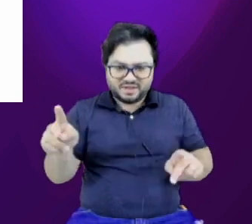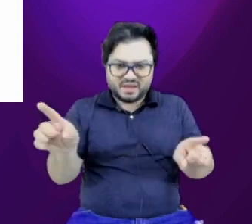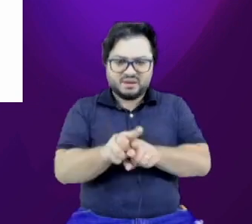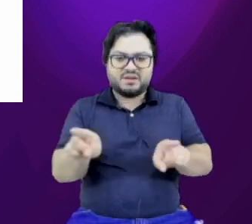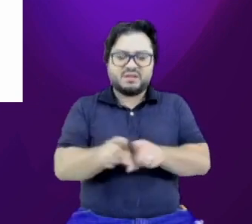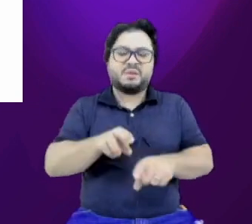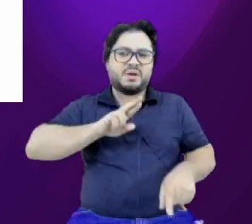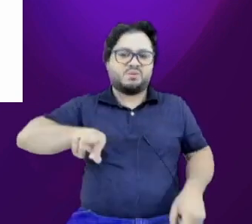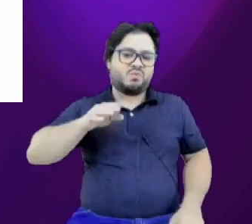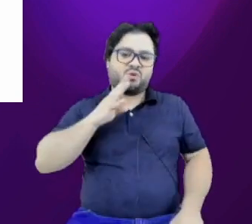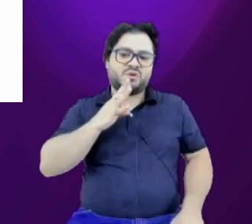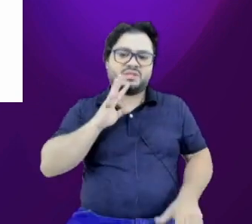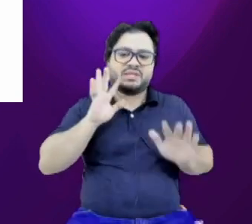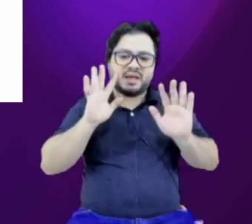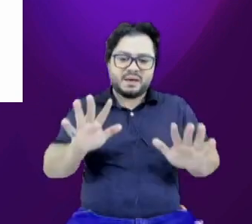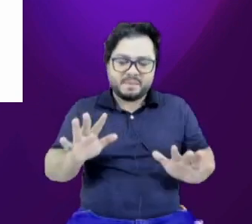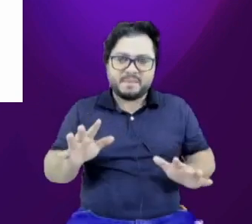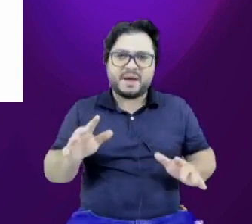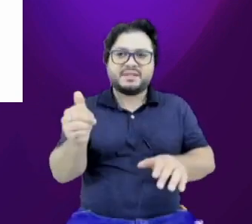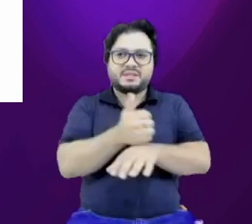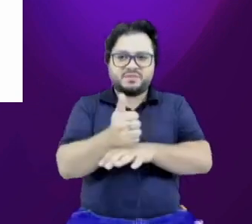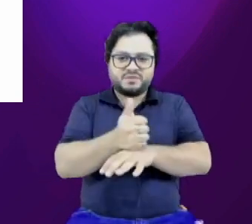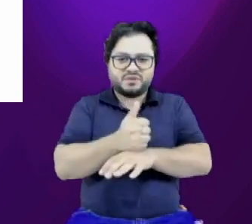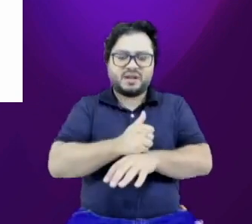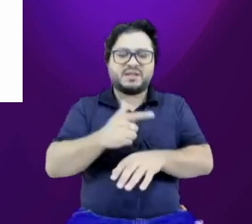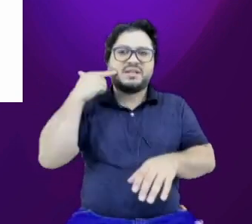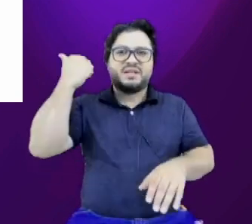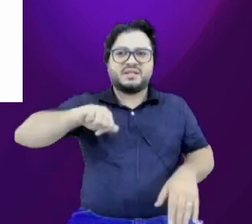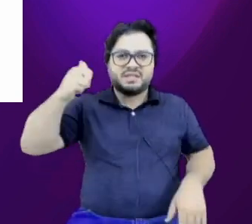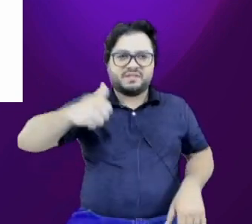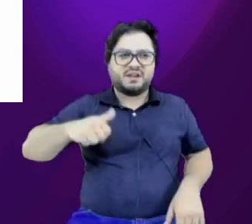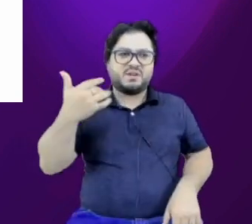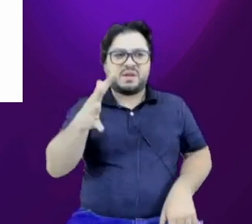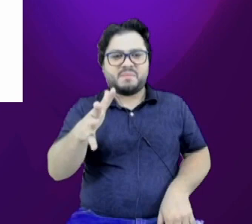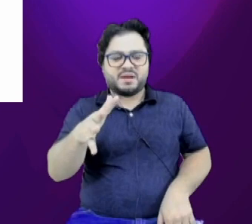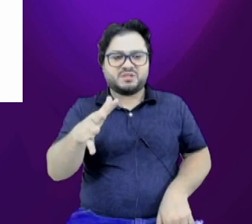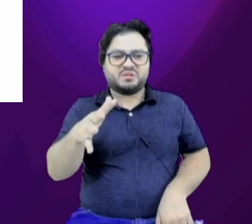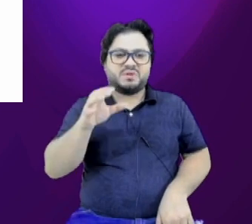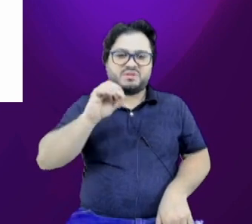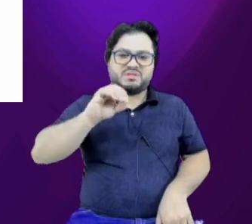é conhecida, mas esses experts, eles avaliam em aproximadamente